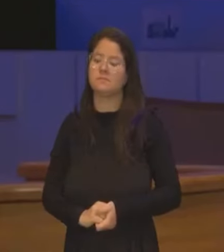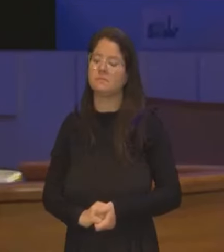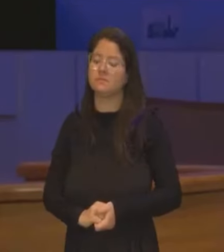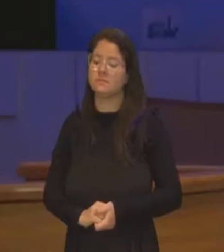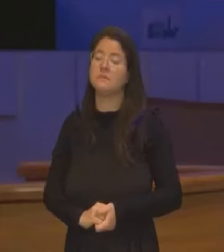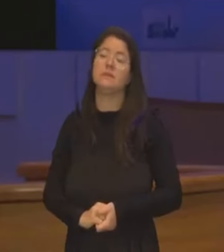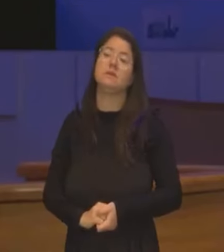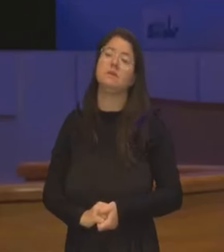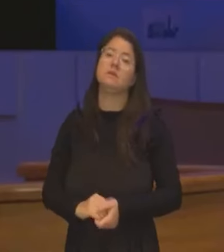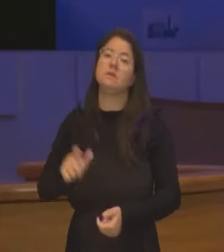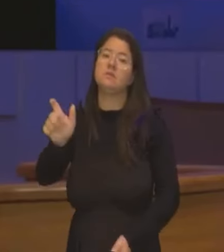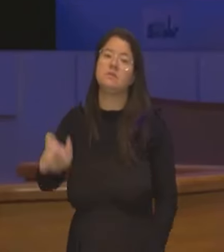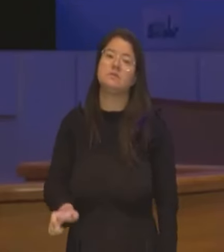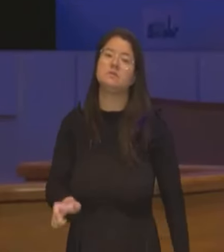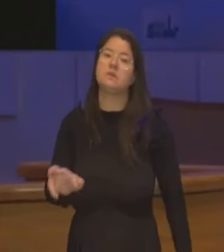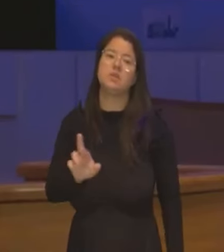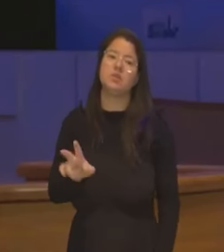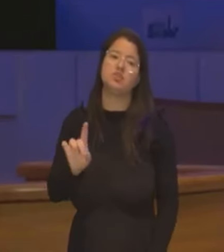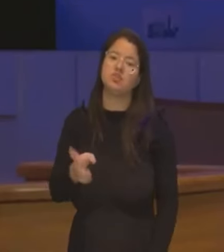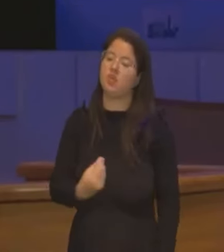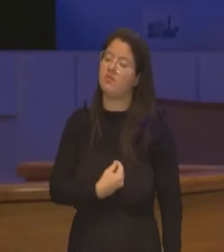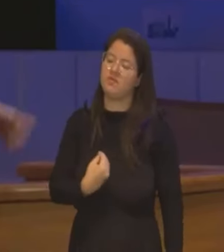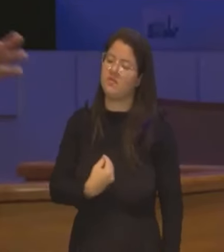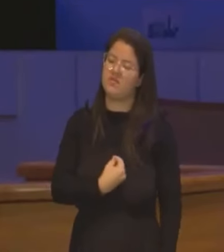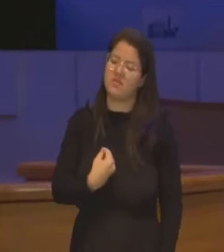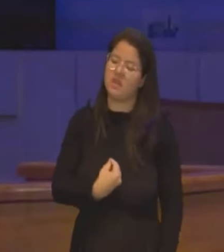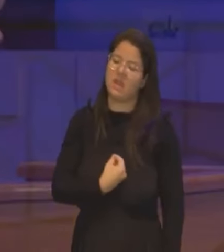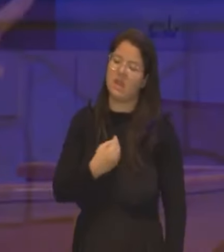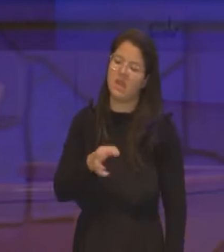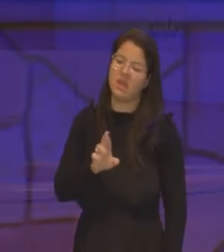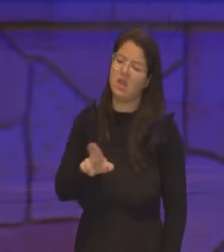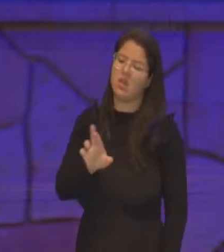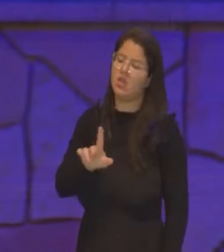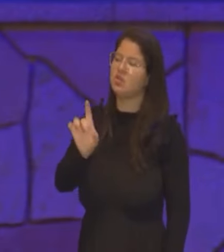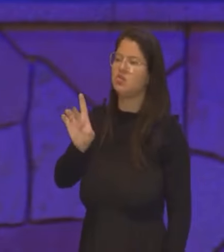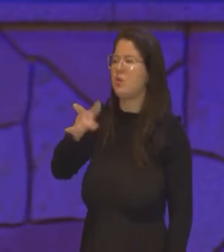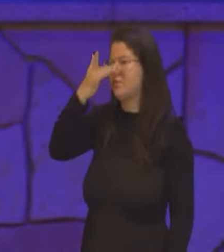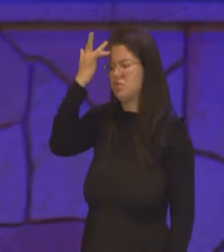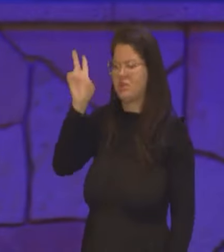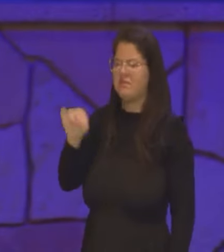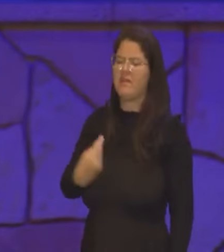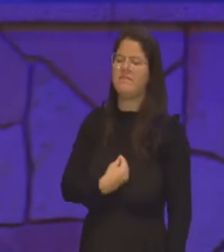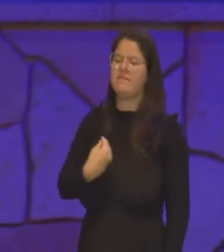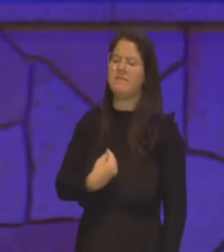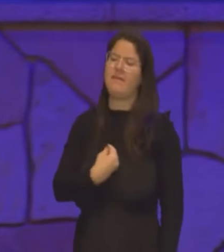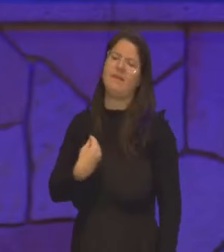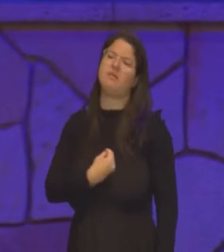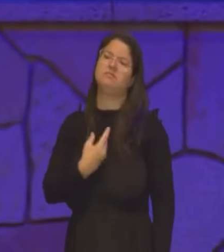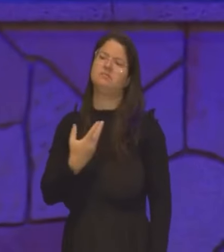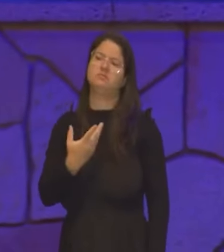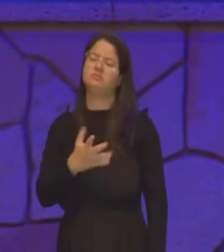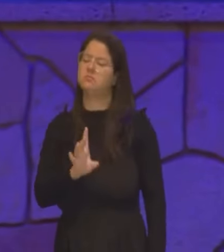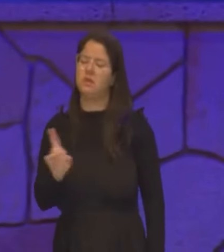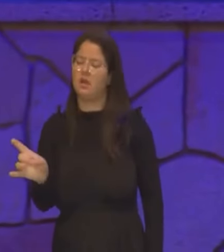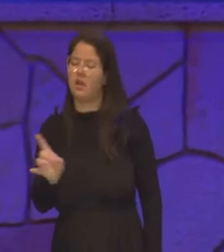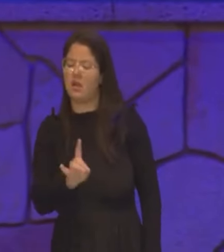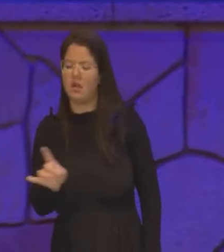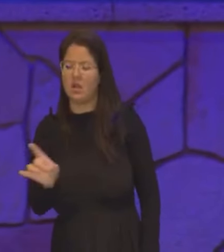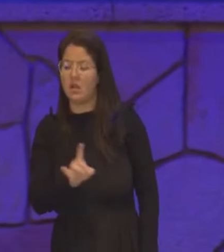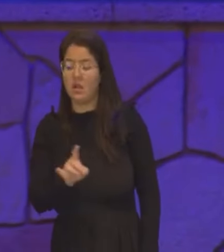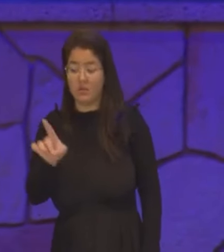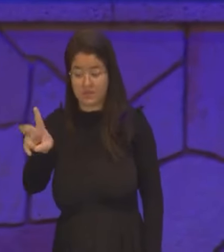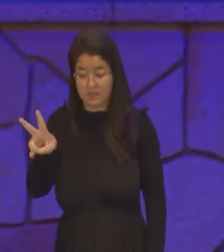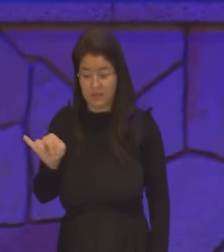E você não vai apenas sobreviver, não será apenas um sobrevivente na terra. Você será como